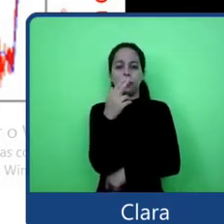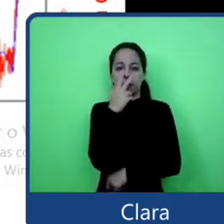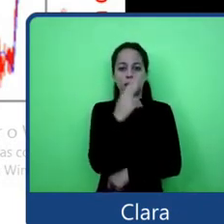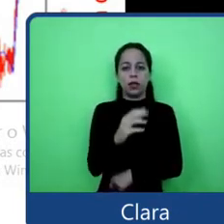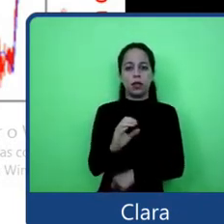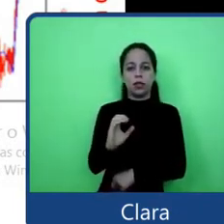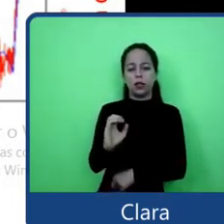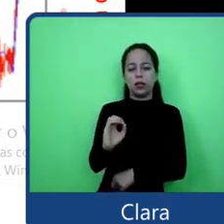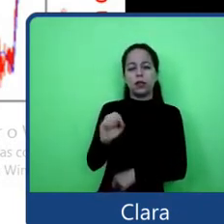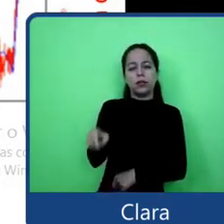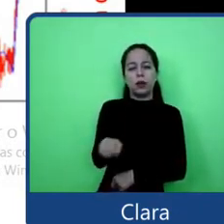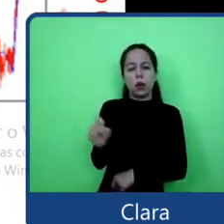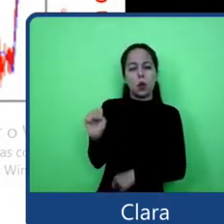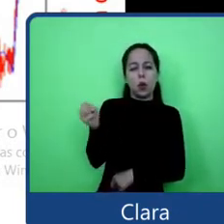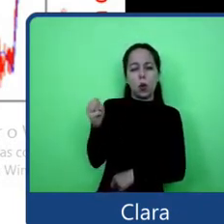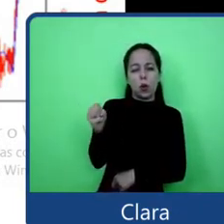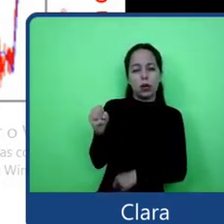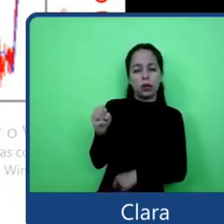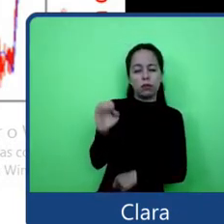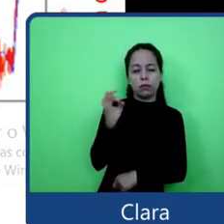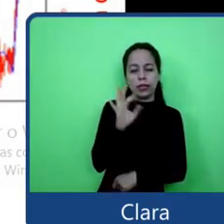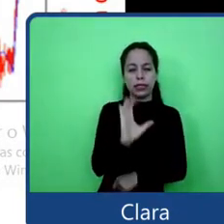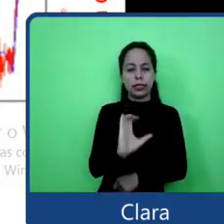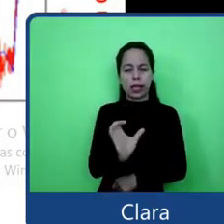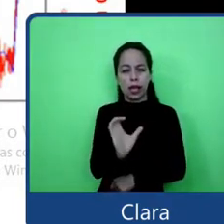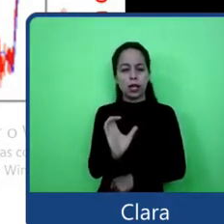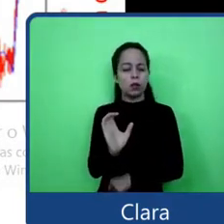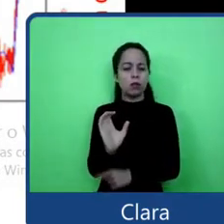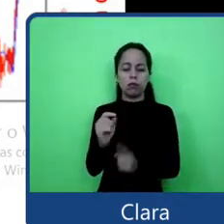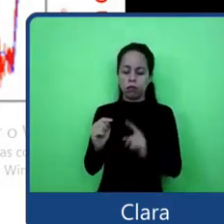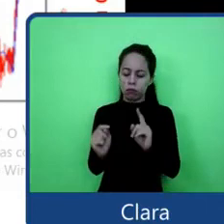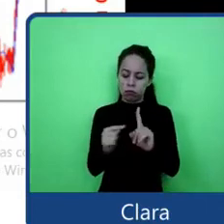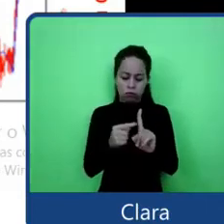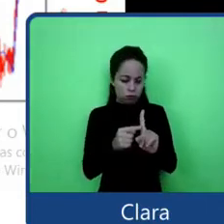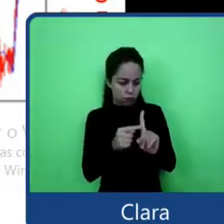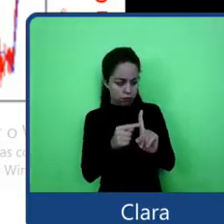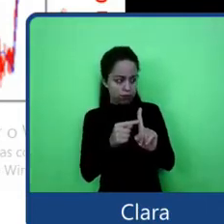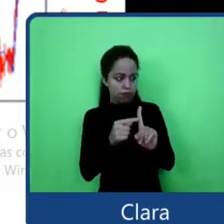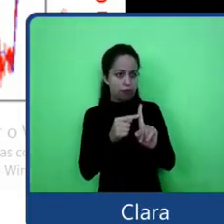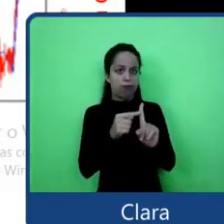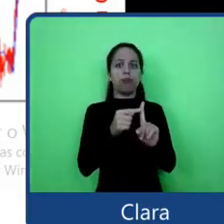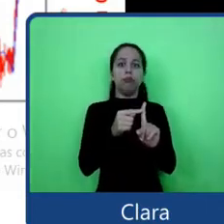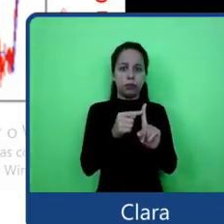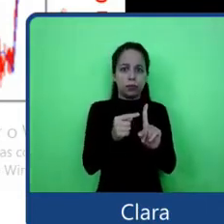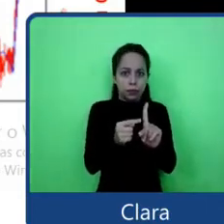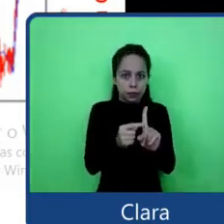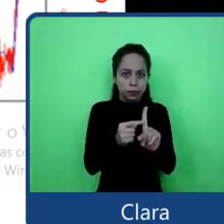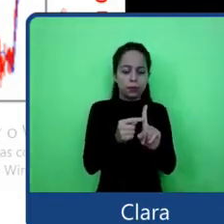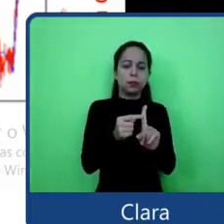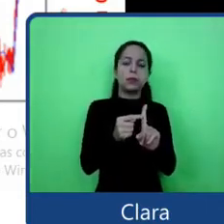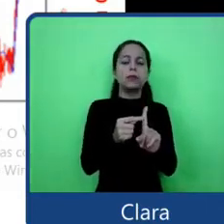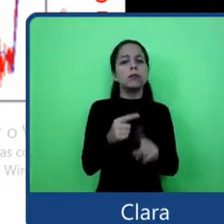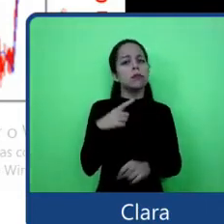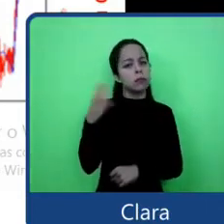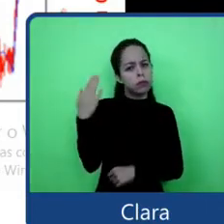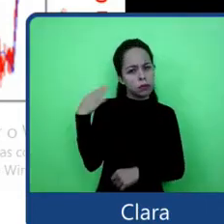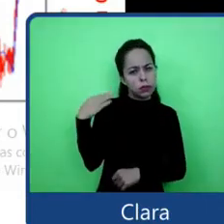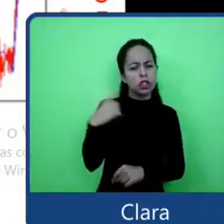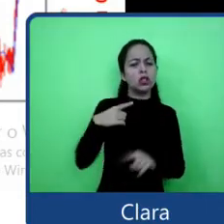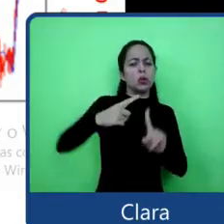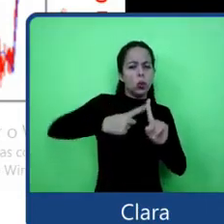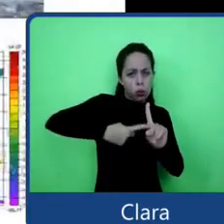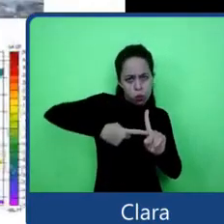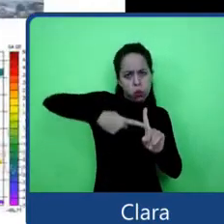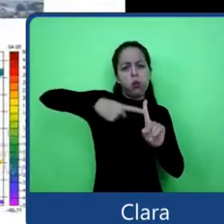Celsius aproximadamente aí no último século, né? O planeta já passou por variações de temperatura antes, mas nunca tão rápido,